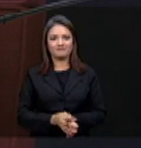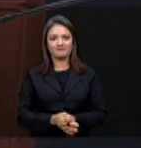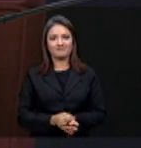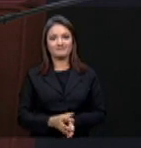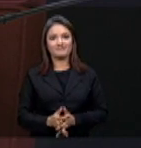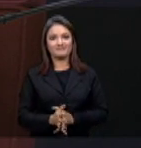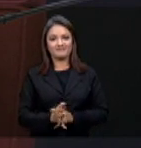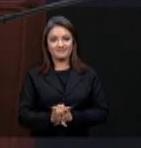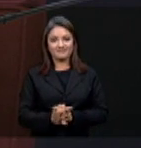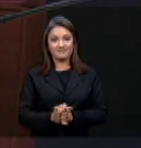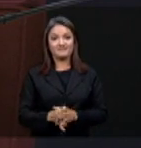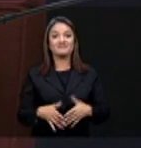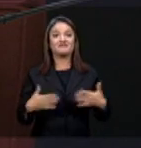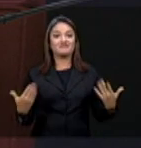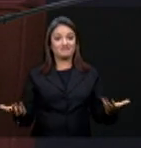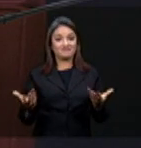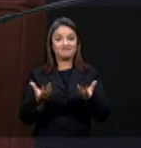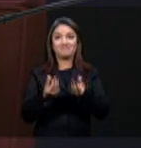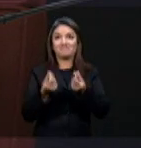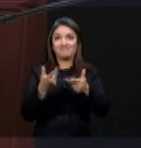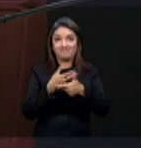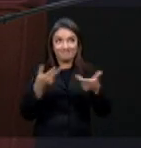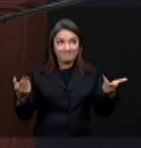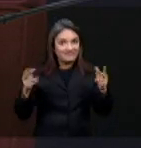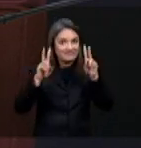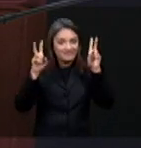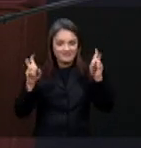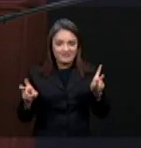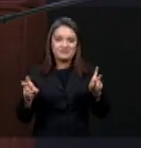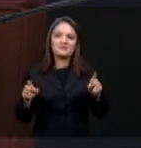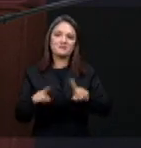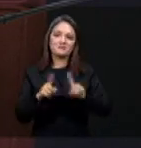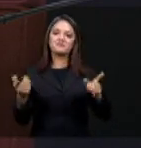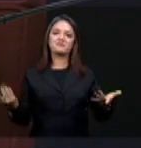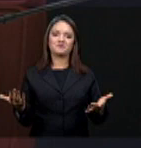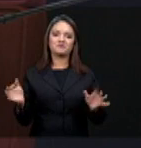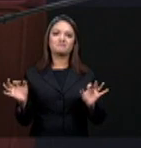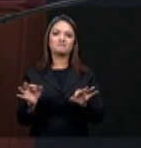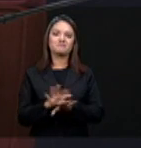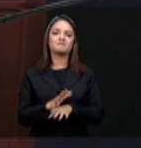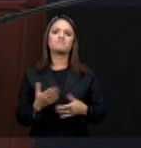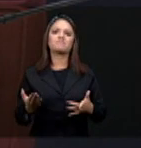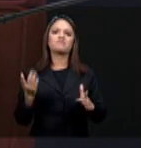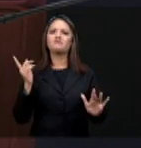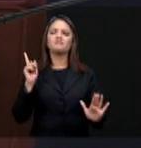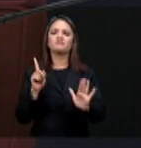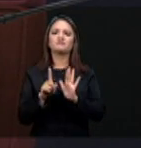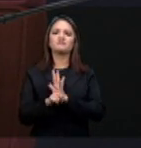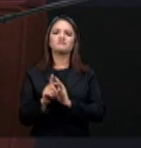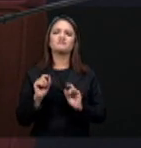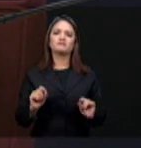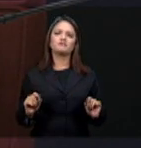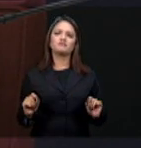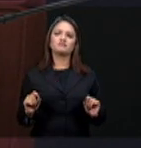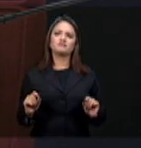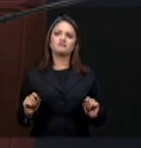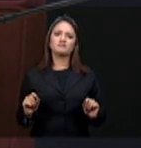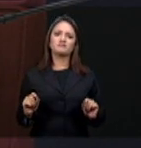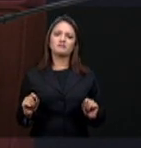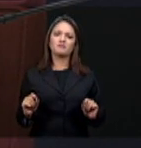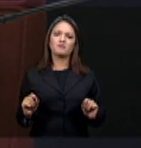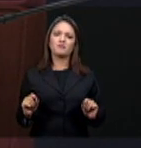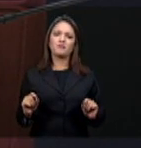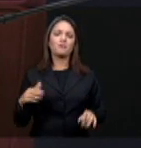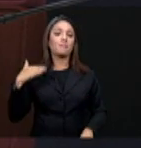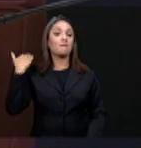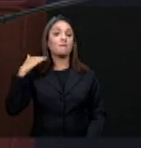falei muito gosto muito das questões e todas elas me deixam a pergunta que vocês levantaram que Você